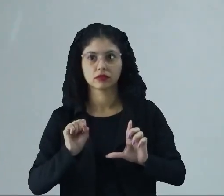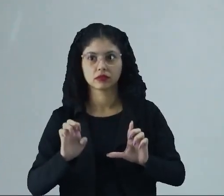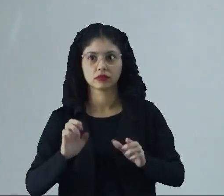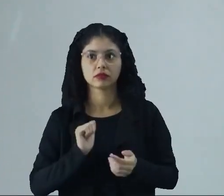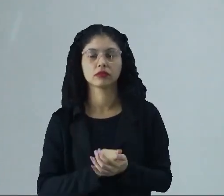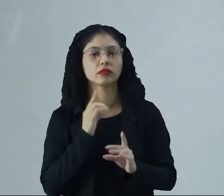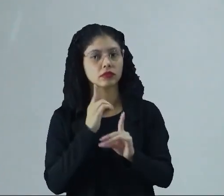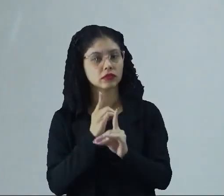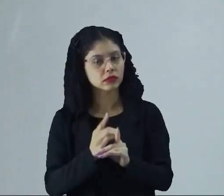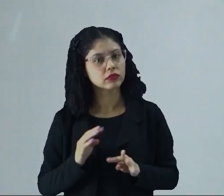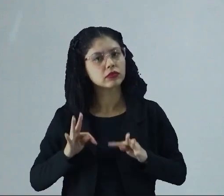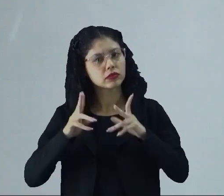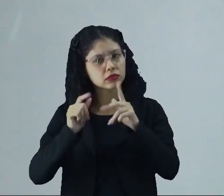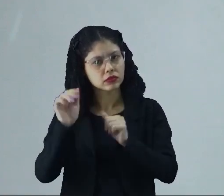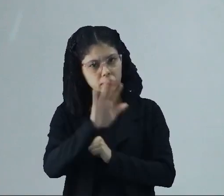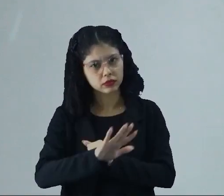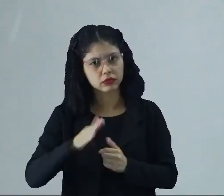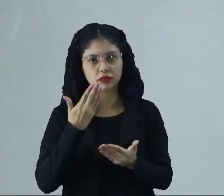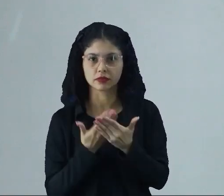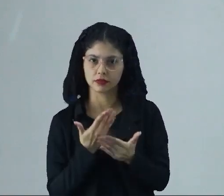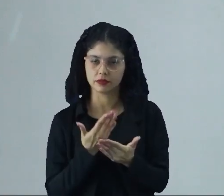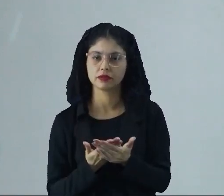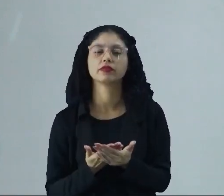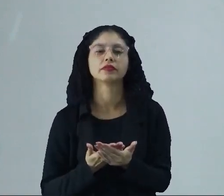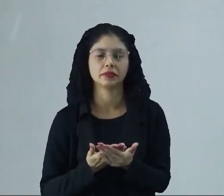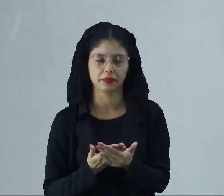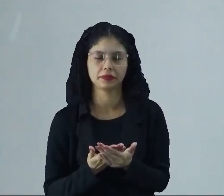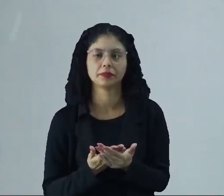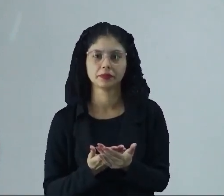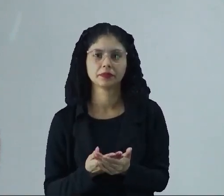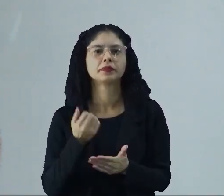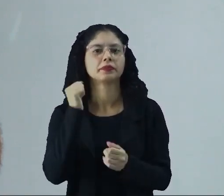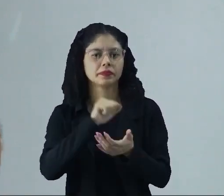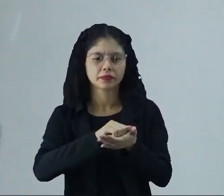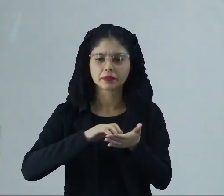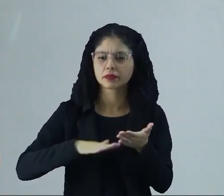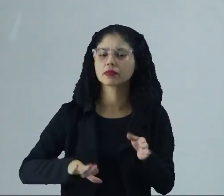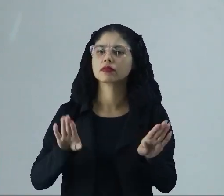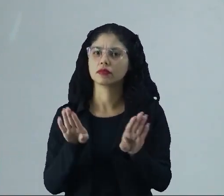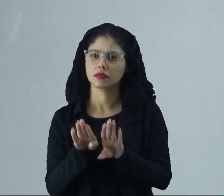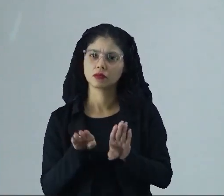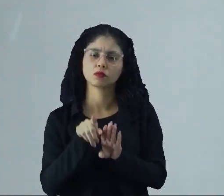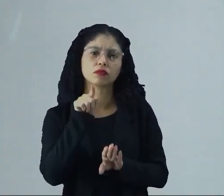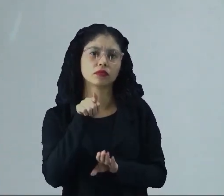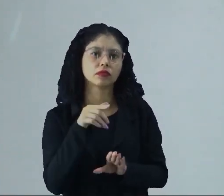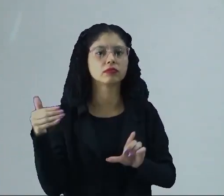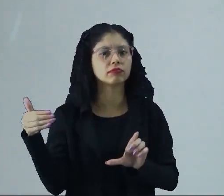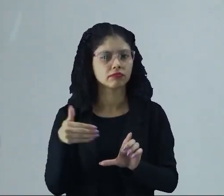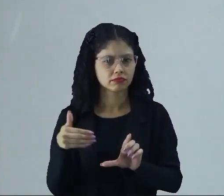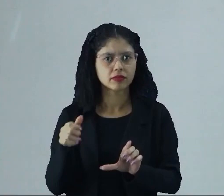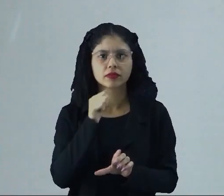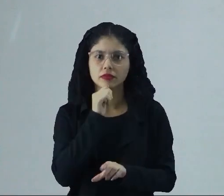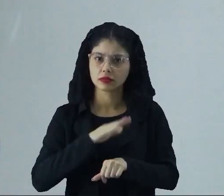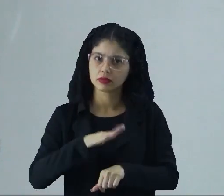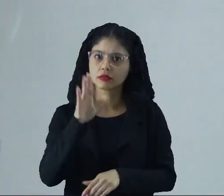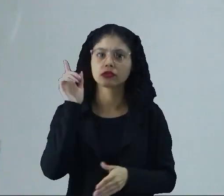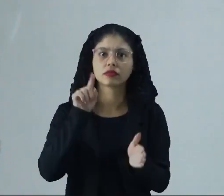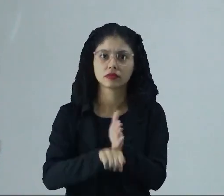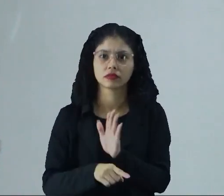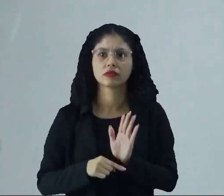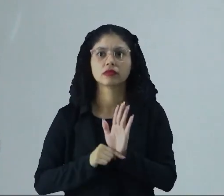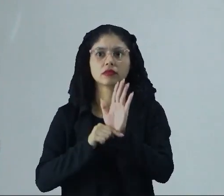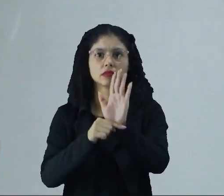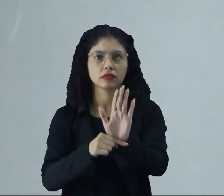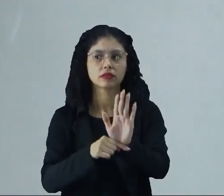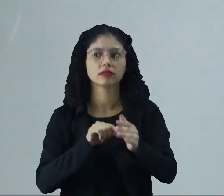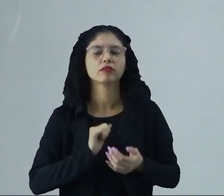que vocês vão encontrar todas essas nossas aulas, tá? Exercícios também que vocês vão ter acesso, além dessas questões que nós